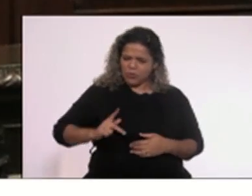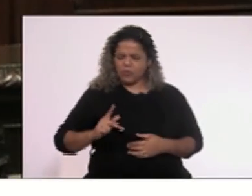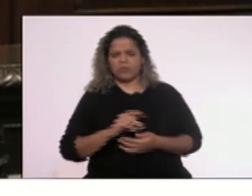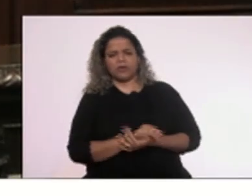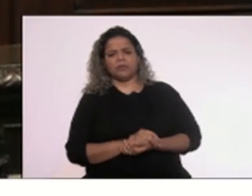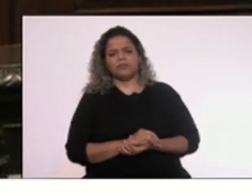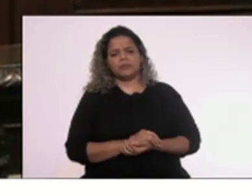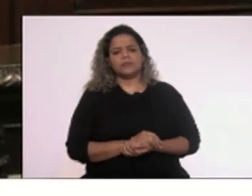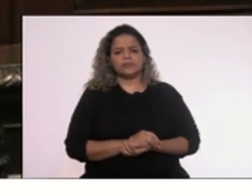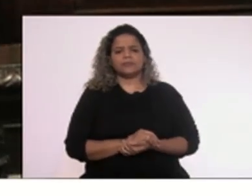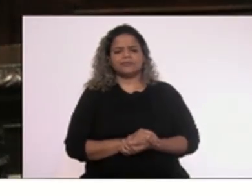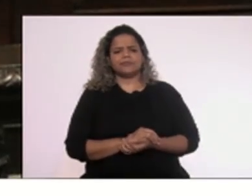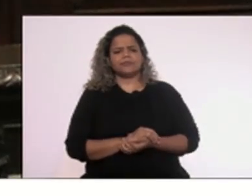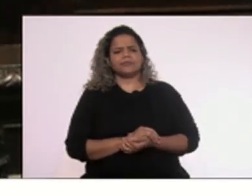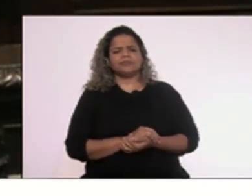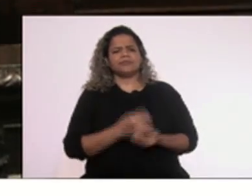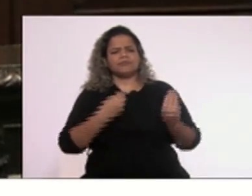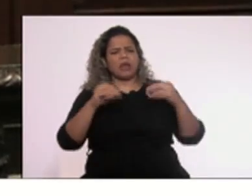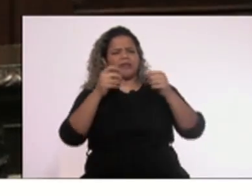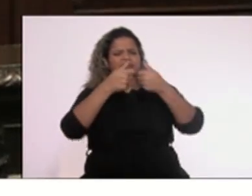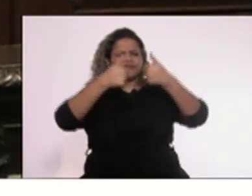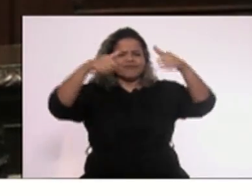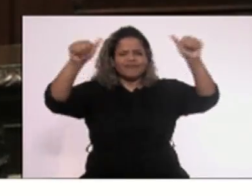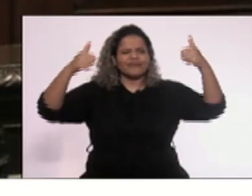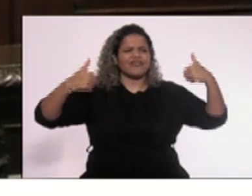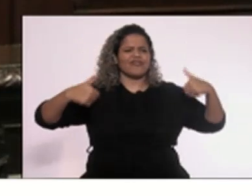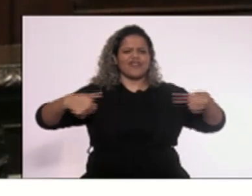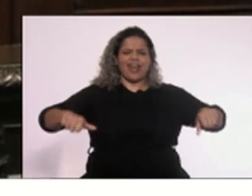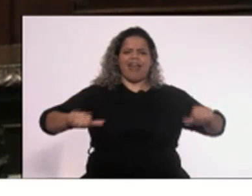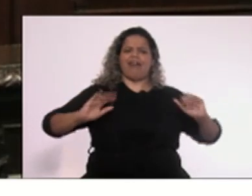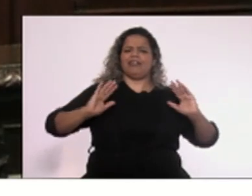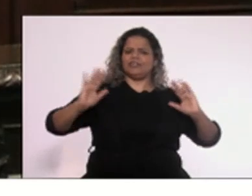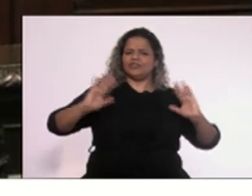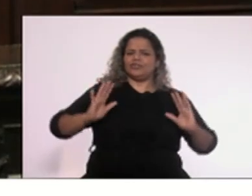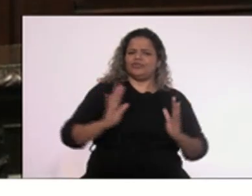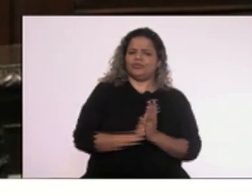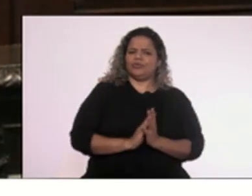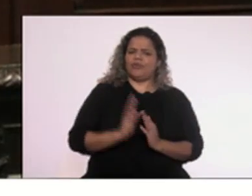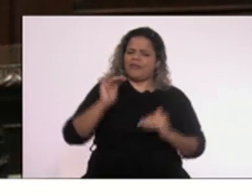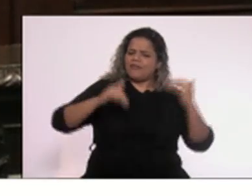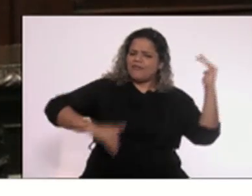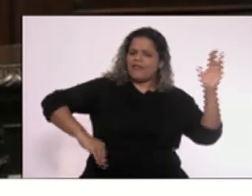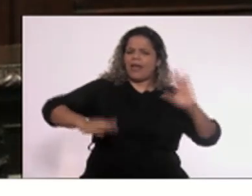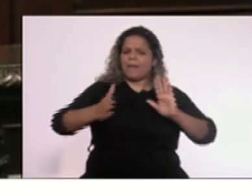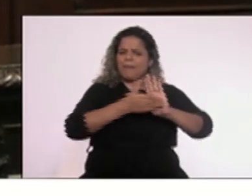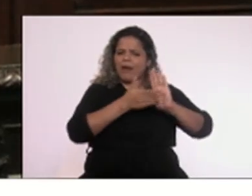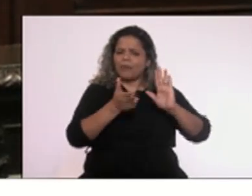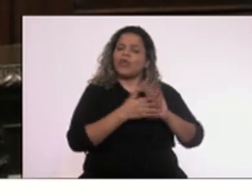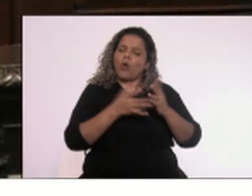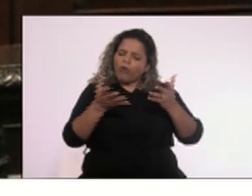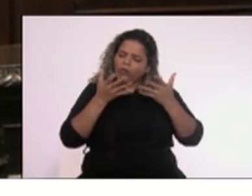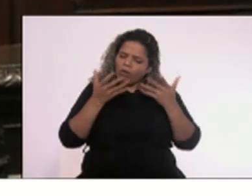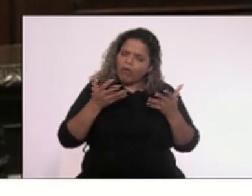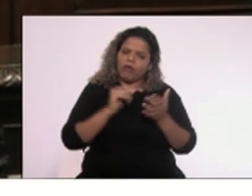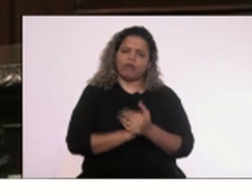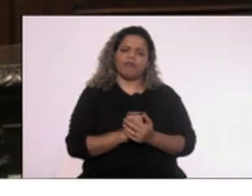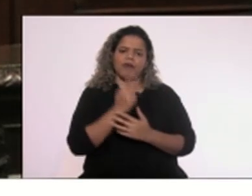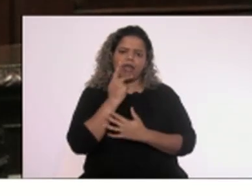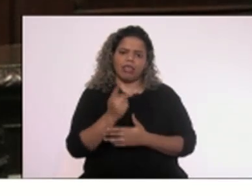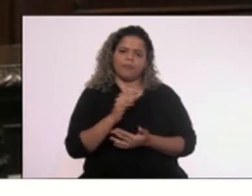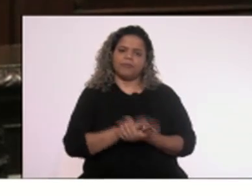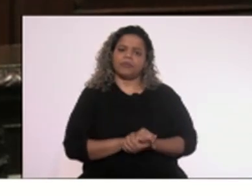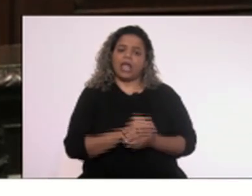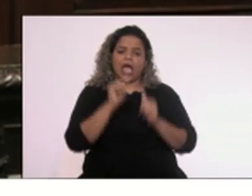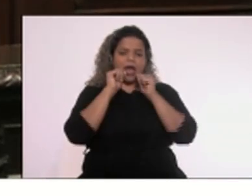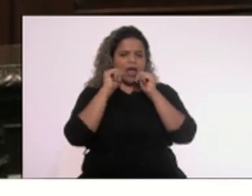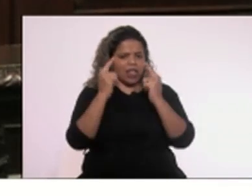públicas, colocação de faixas quando as matérias vêm para a pauta da Assembleia. Eu quero, portanto, dizer que a